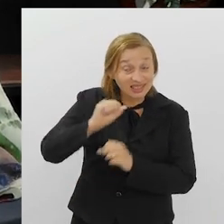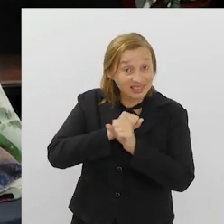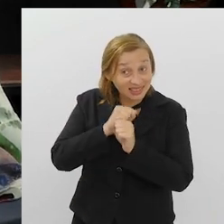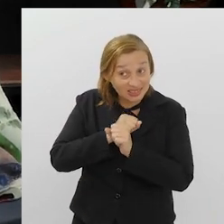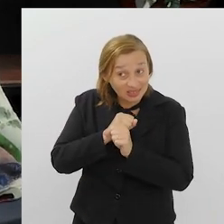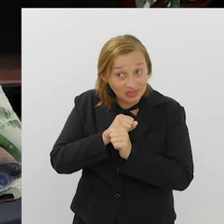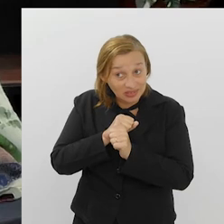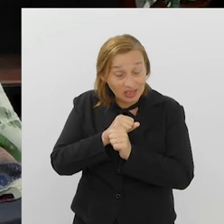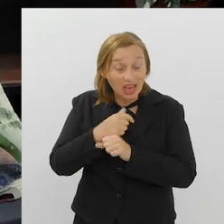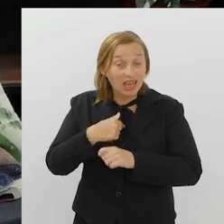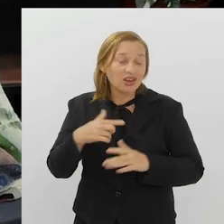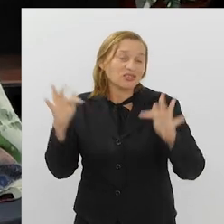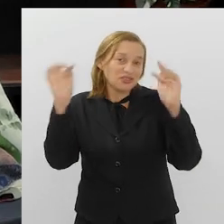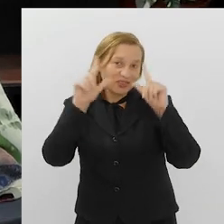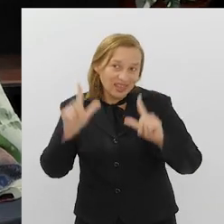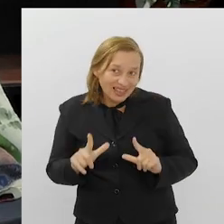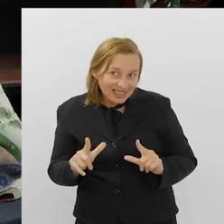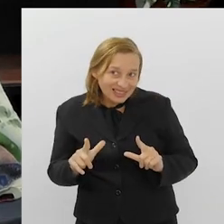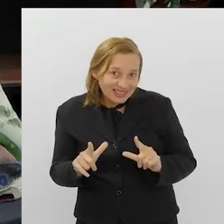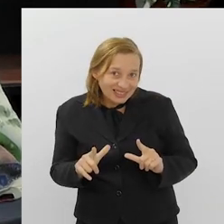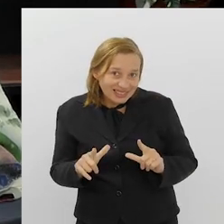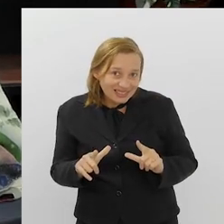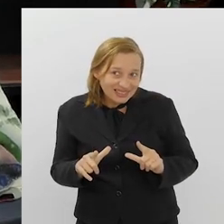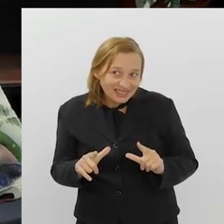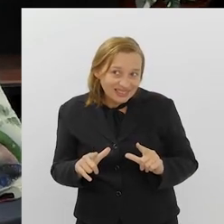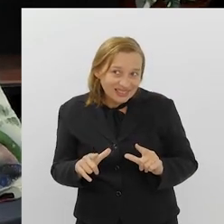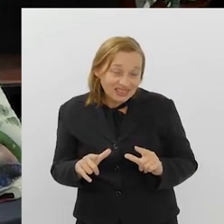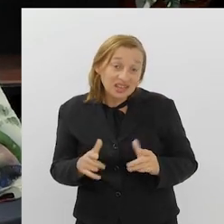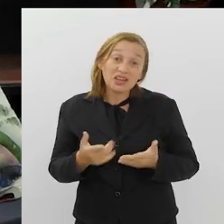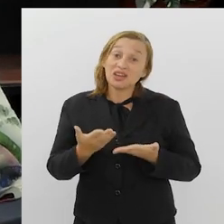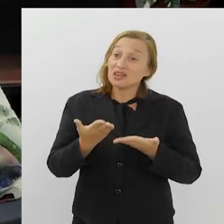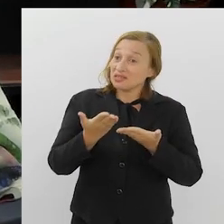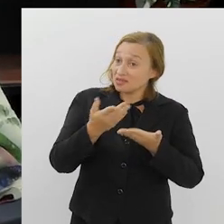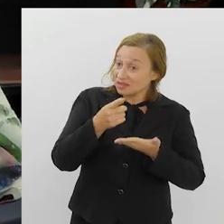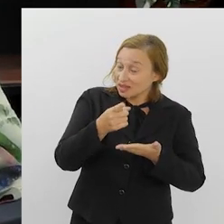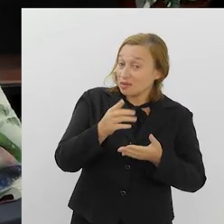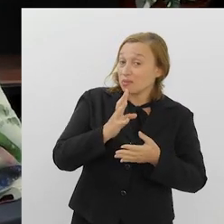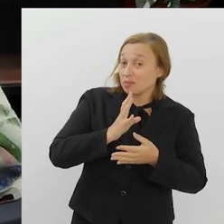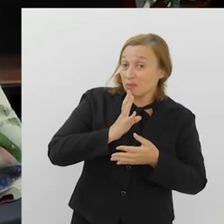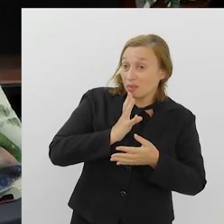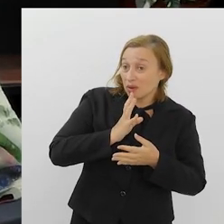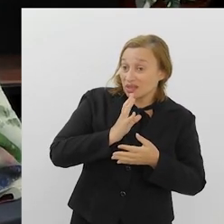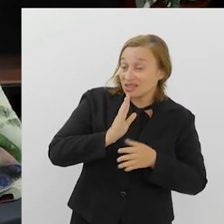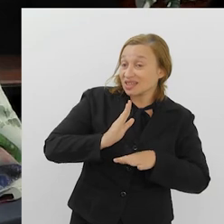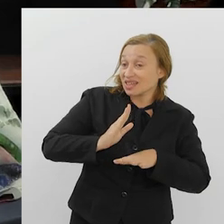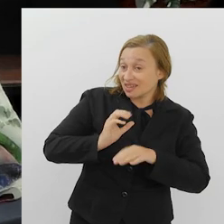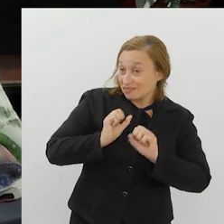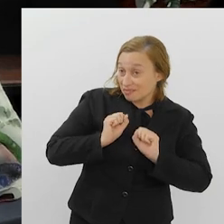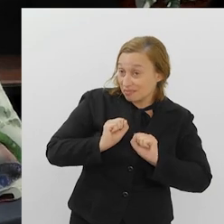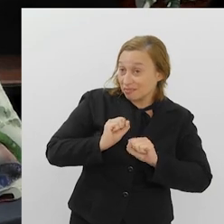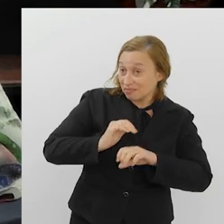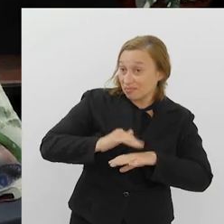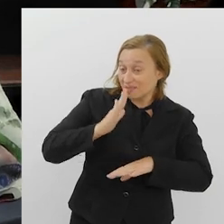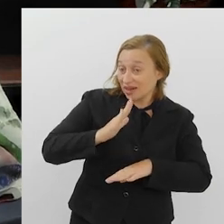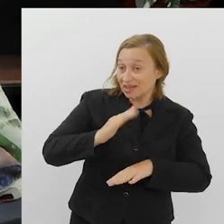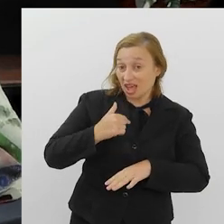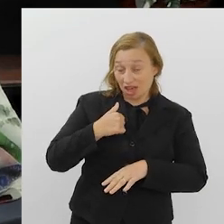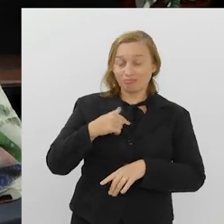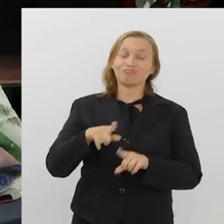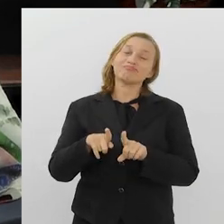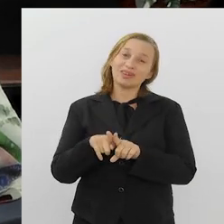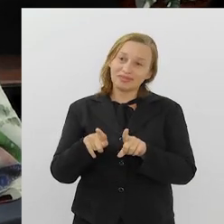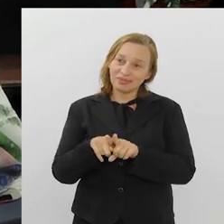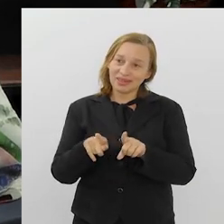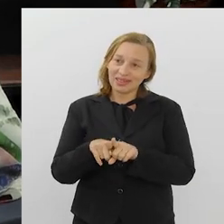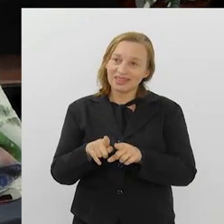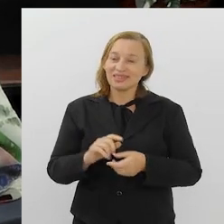dias depois de 10 anos e eu tô muito feliz com isso e vocês puderam conhecer um